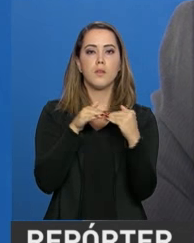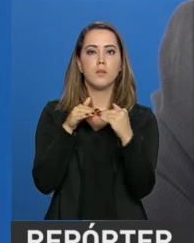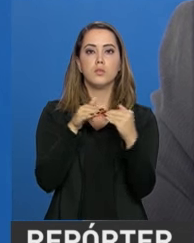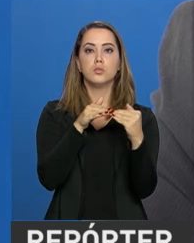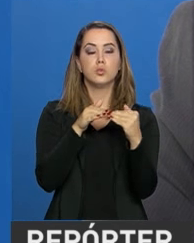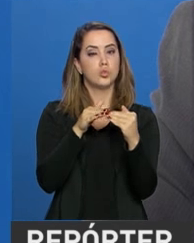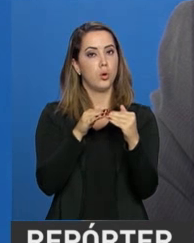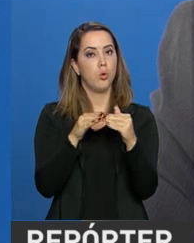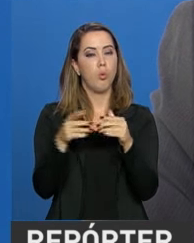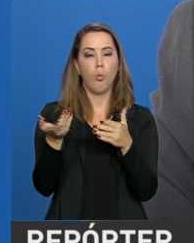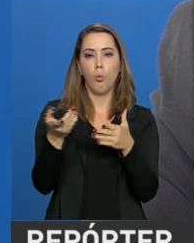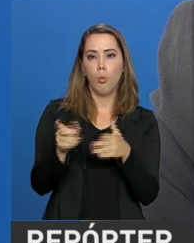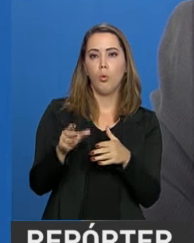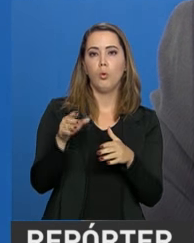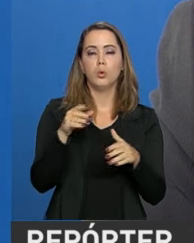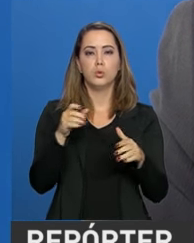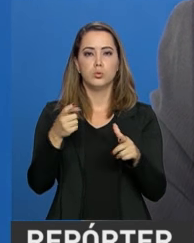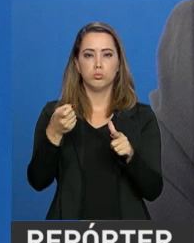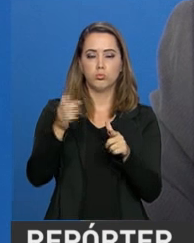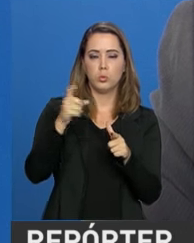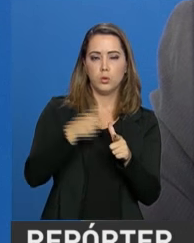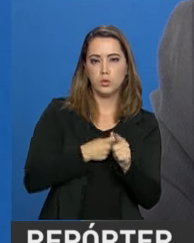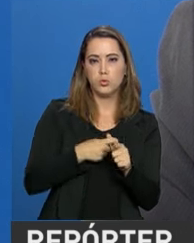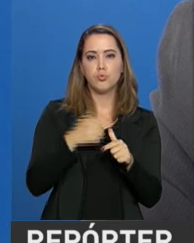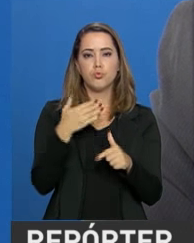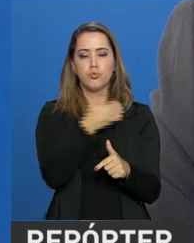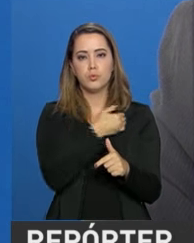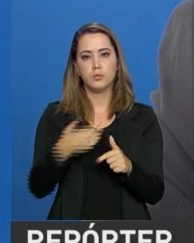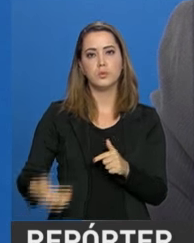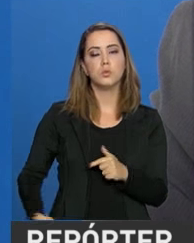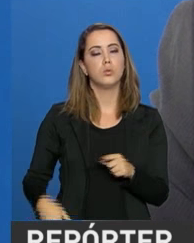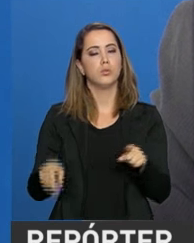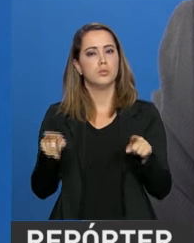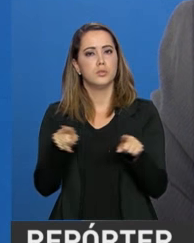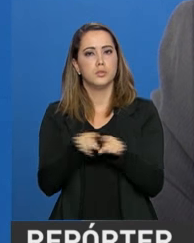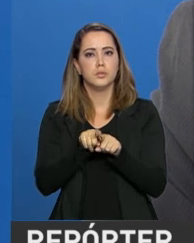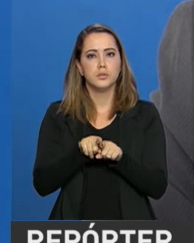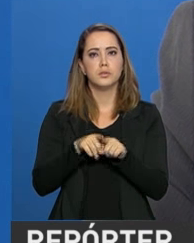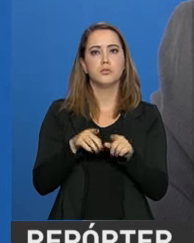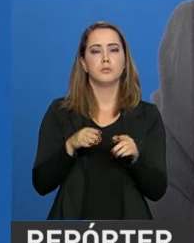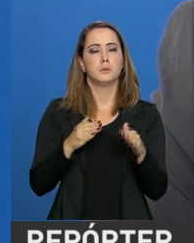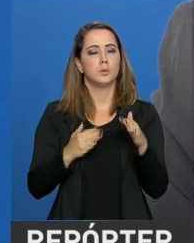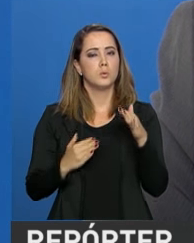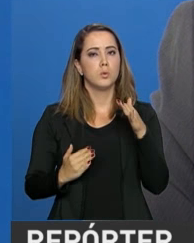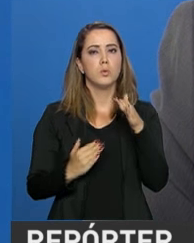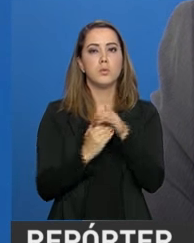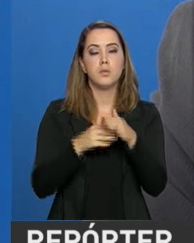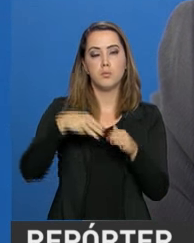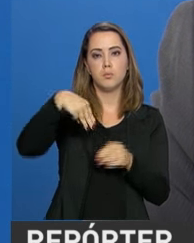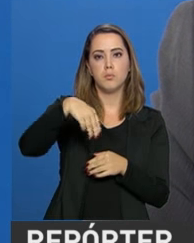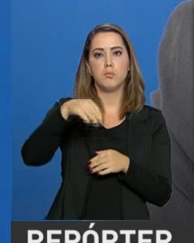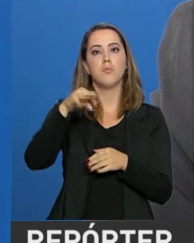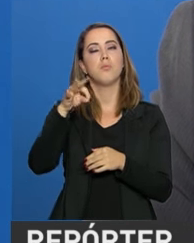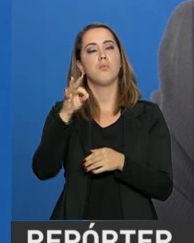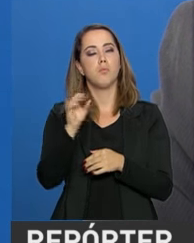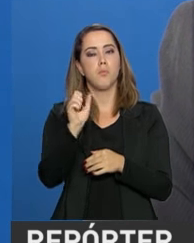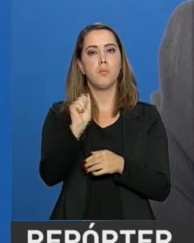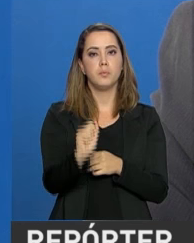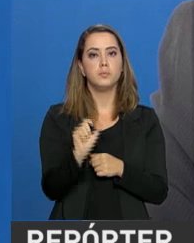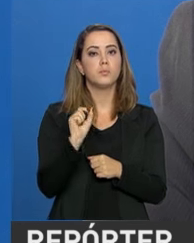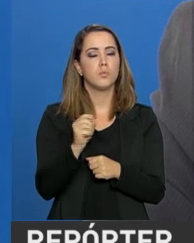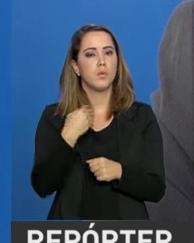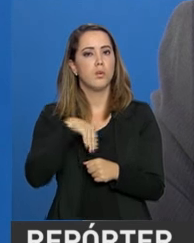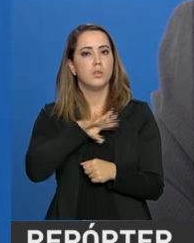com a contenção das despesas e, inclusive está em linha também com o que nós estamos propondo que seja a regra